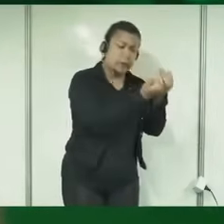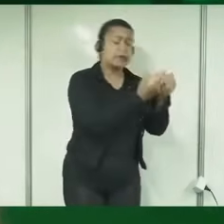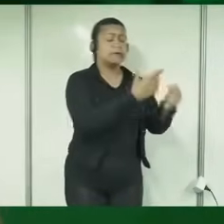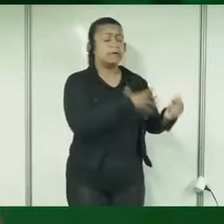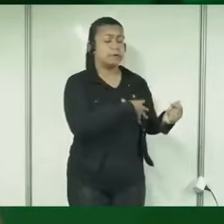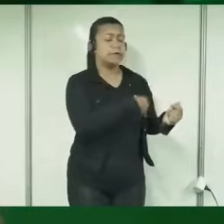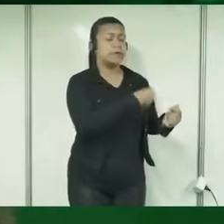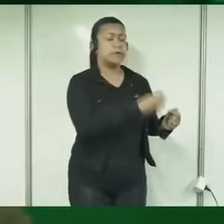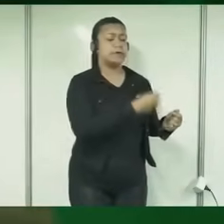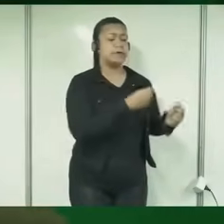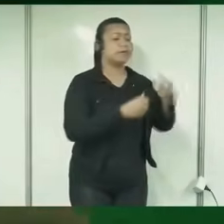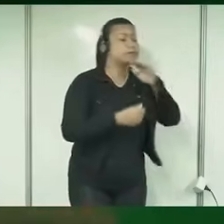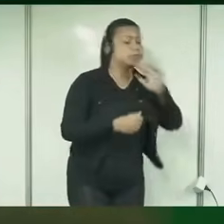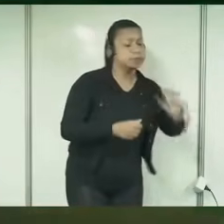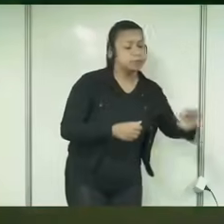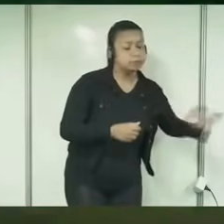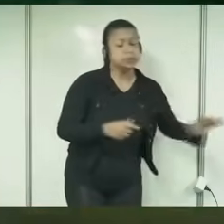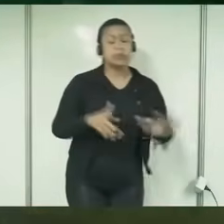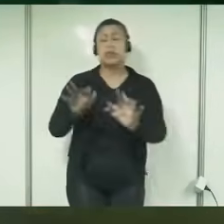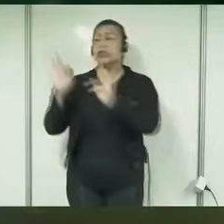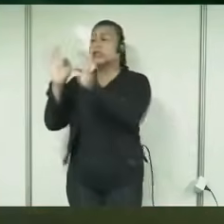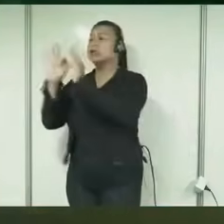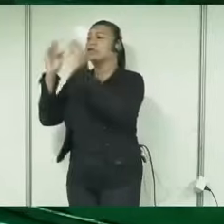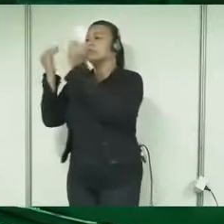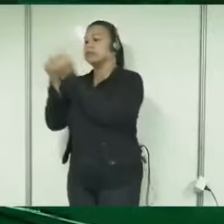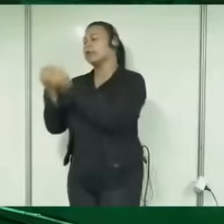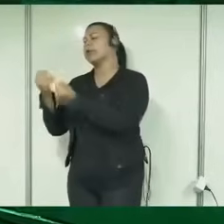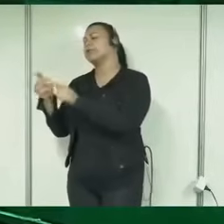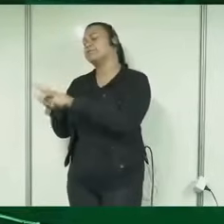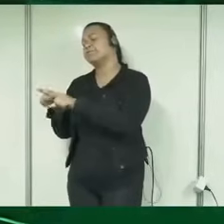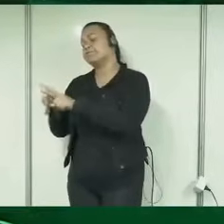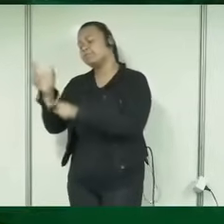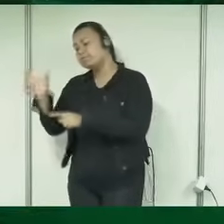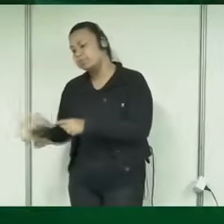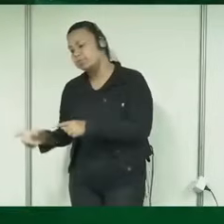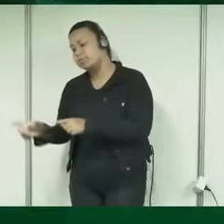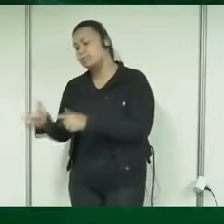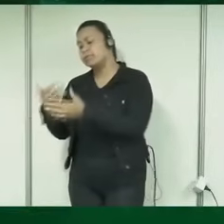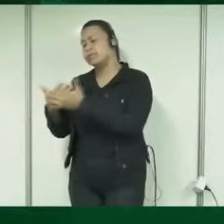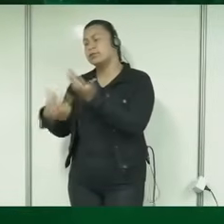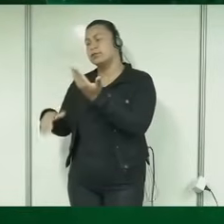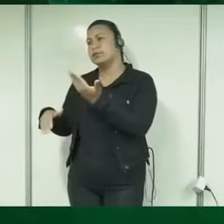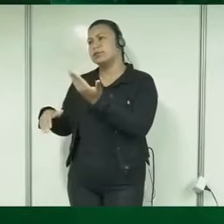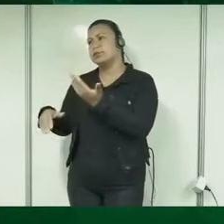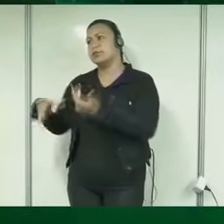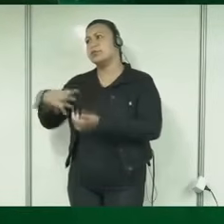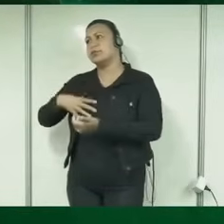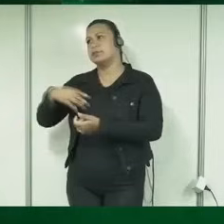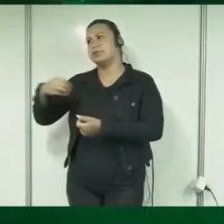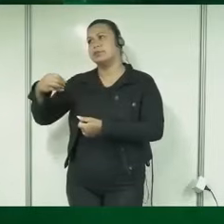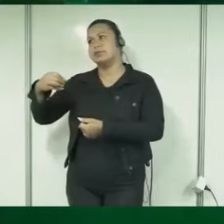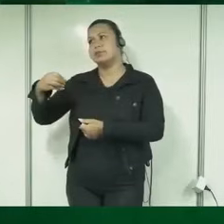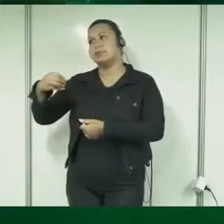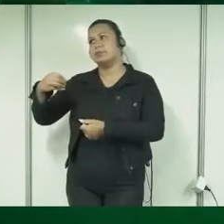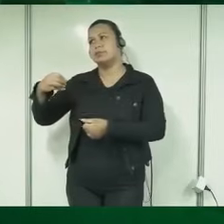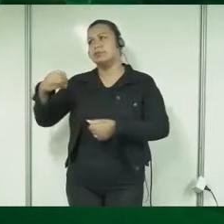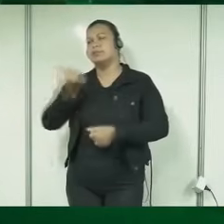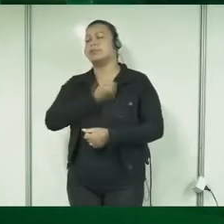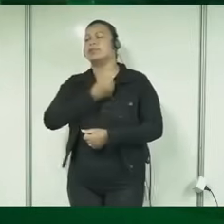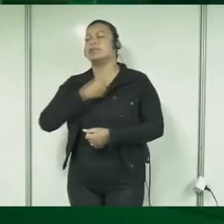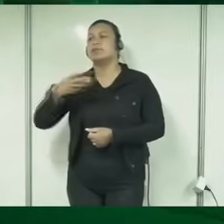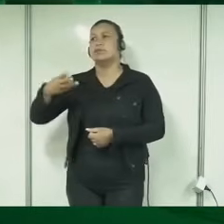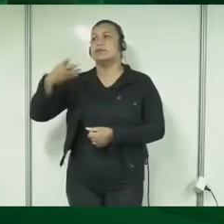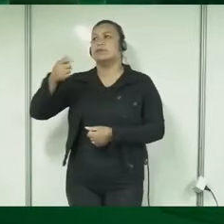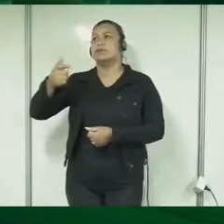morrer. Embora a gente morra um pouco com a morte de quem a gente ama, mas é preciso continuar